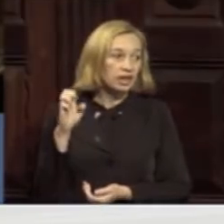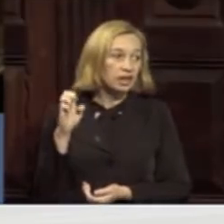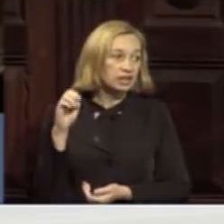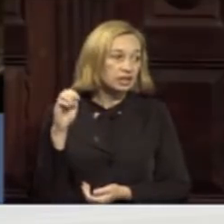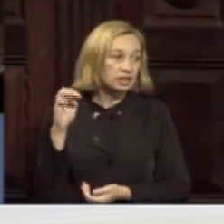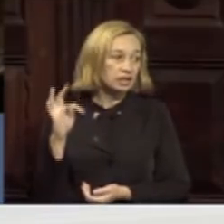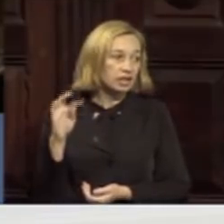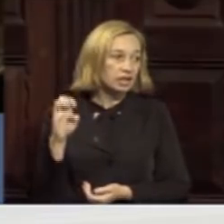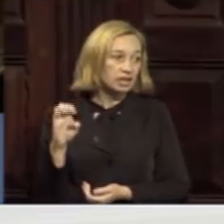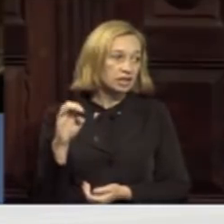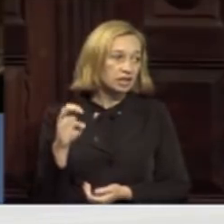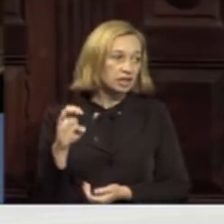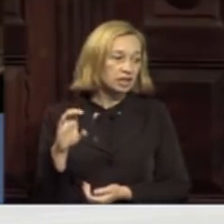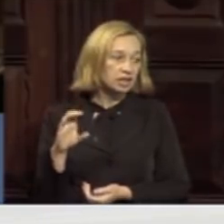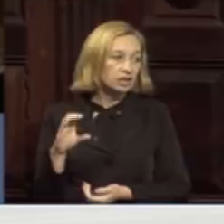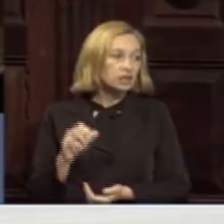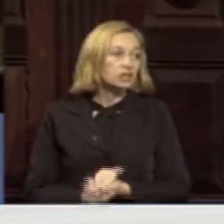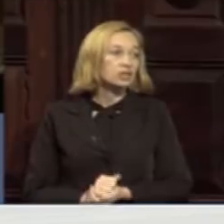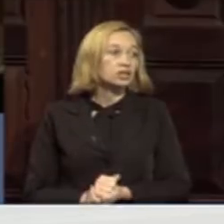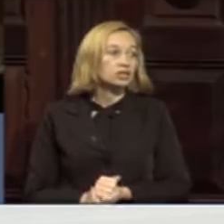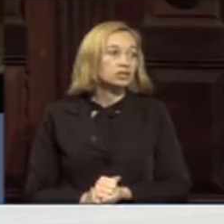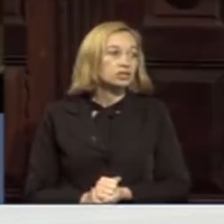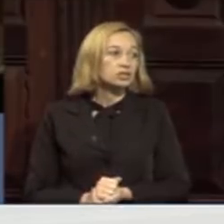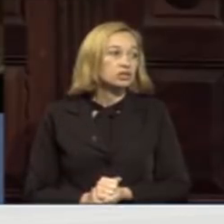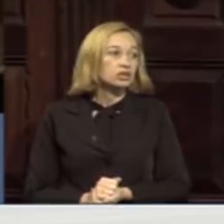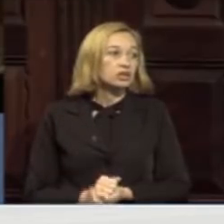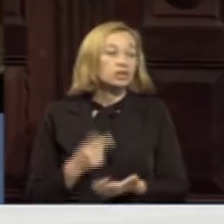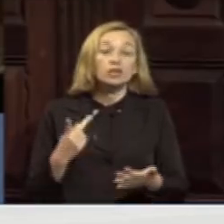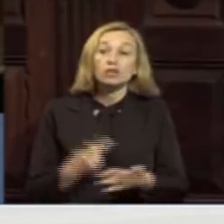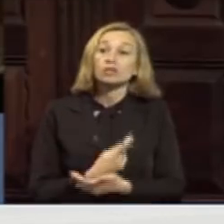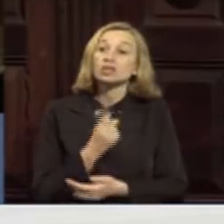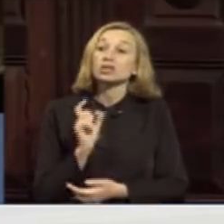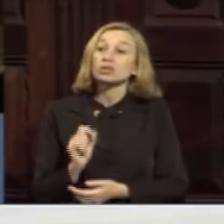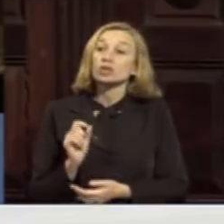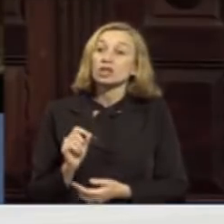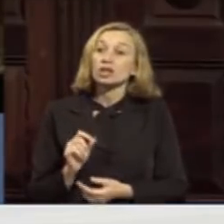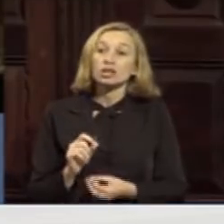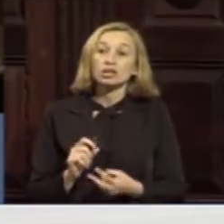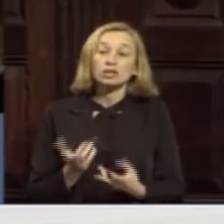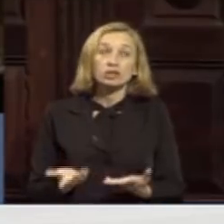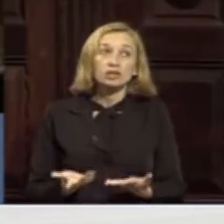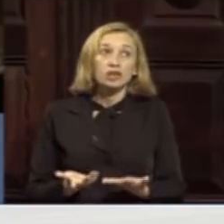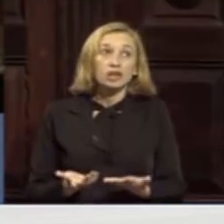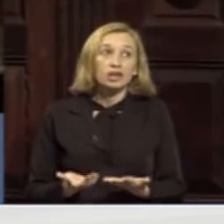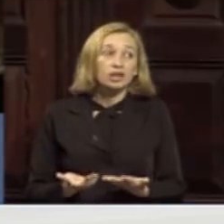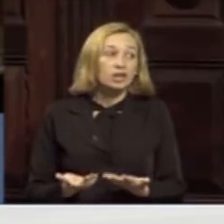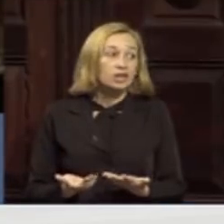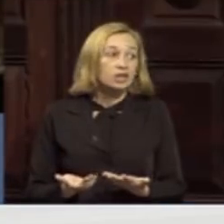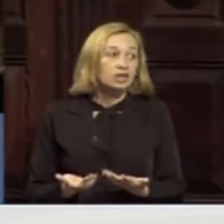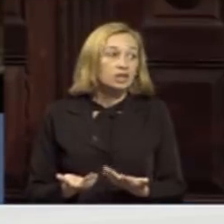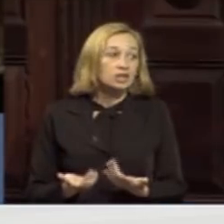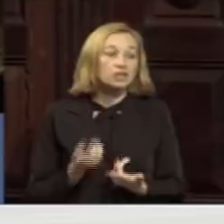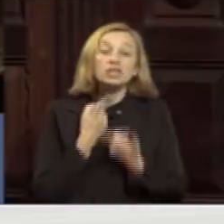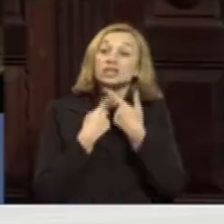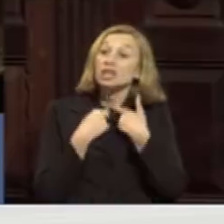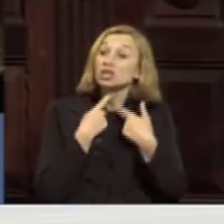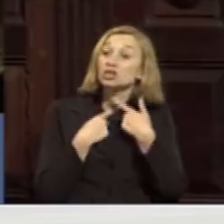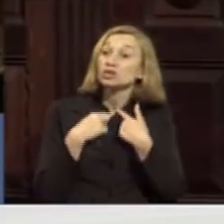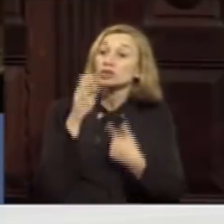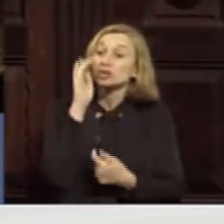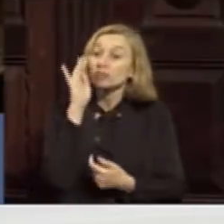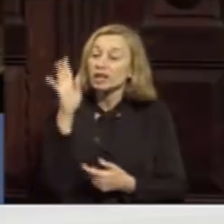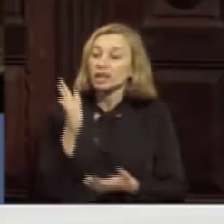tecnologia, e com isso surgiram alternativas, expectativas, horizontes. O principal